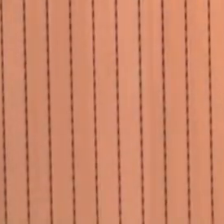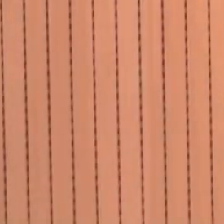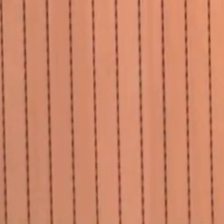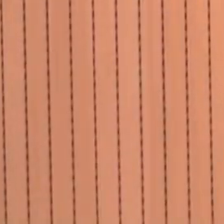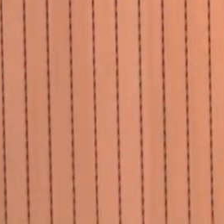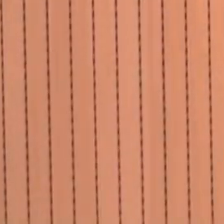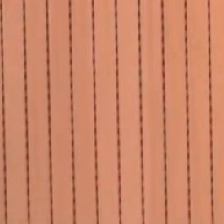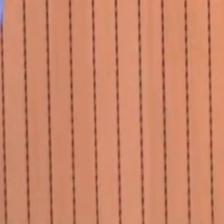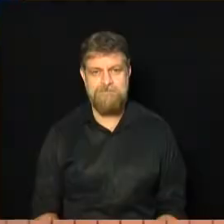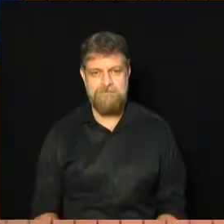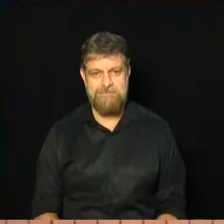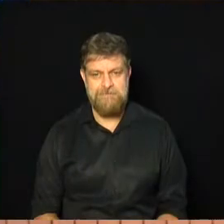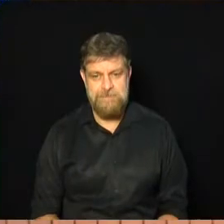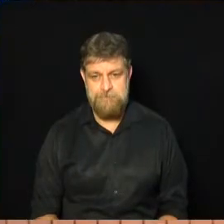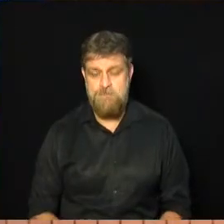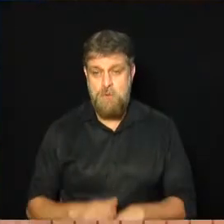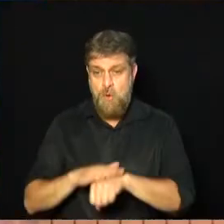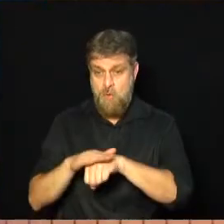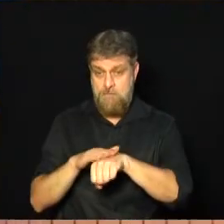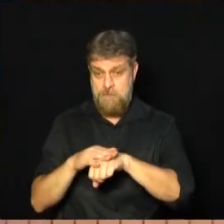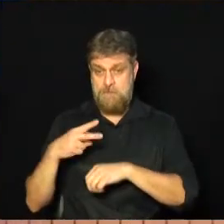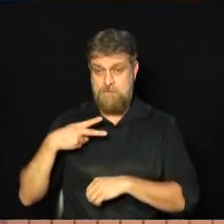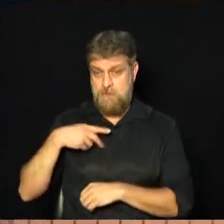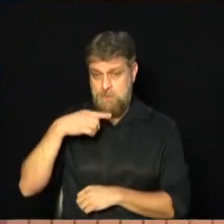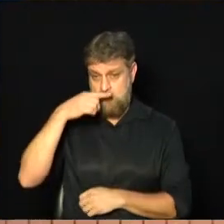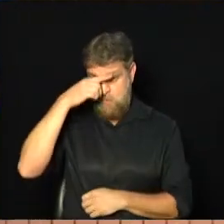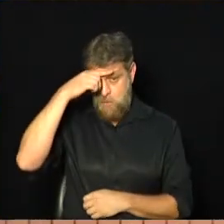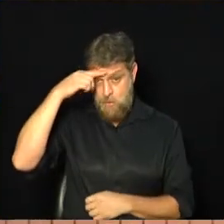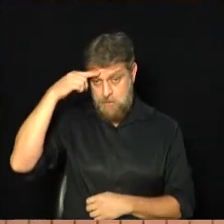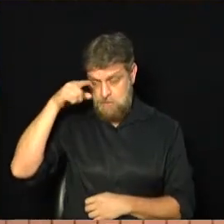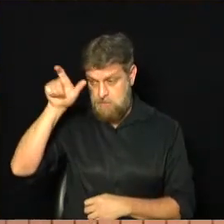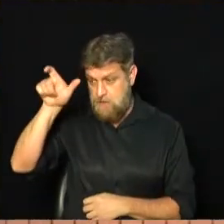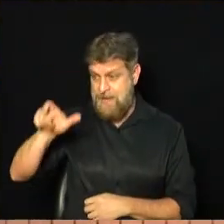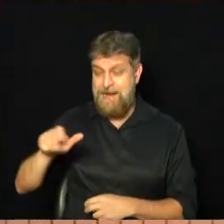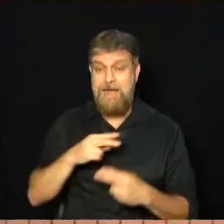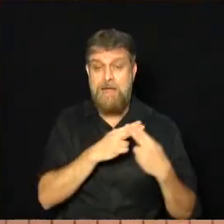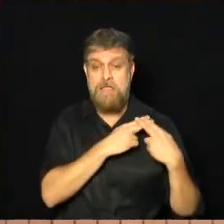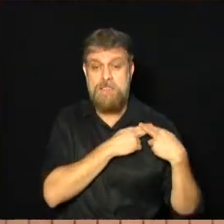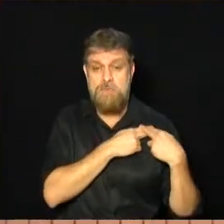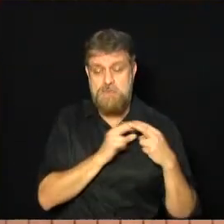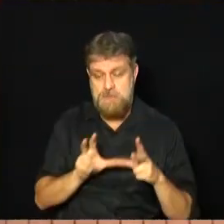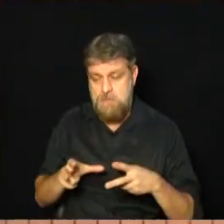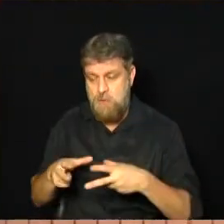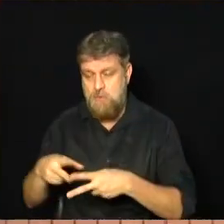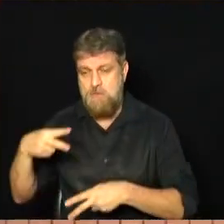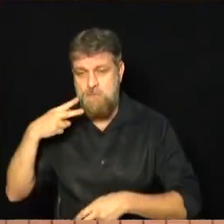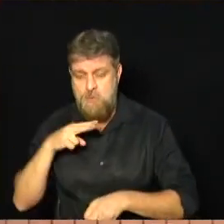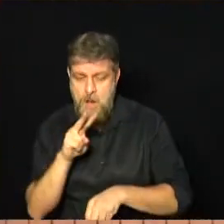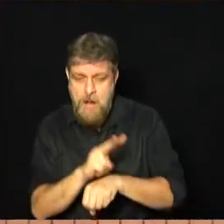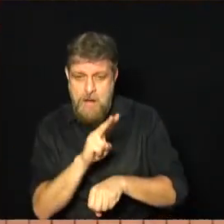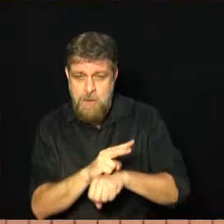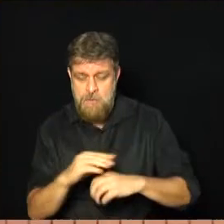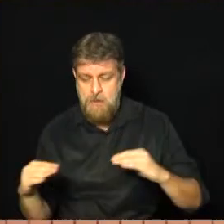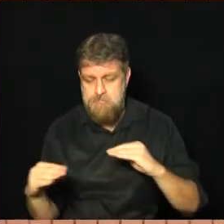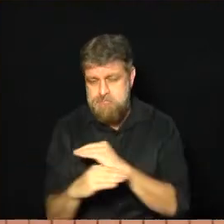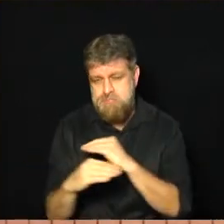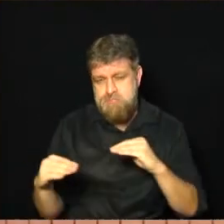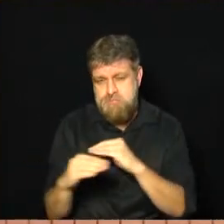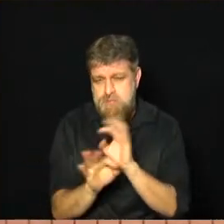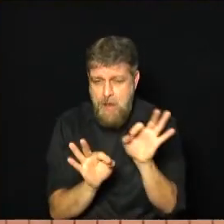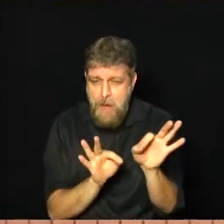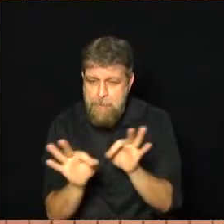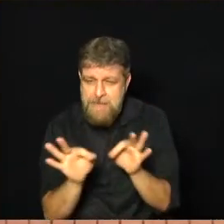Converso agora com o vereador Otto Alejandro, ele que é presidente da Comissão de Mobilidade Urbana e Planejamento Viário